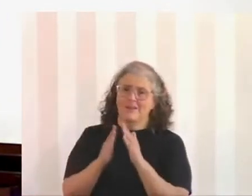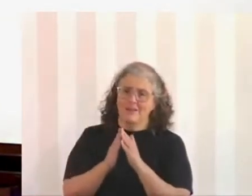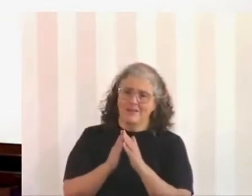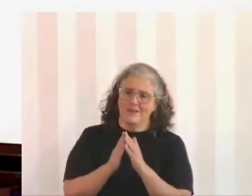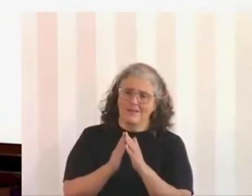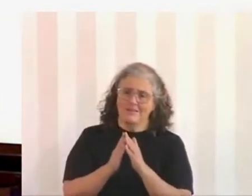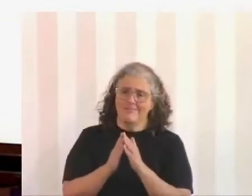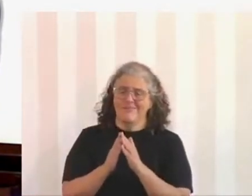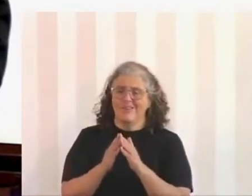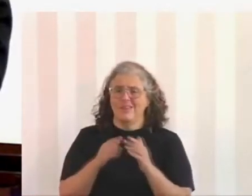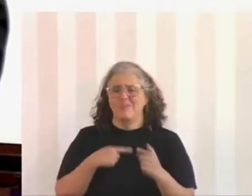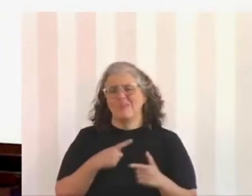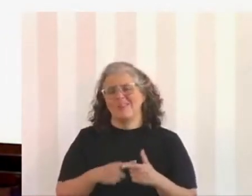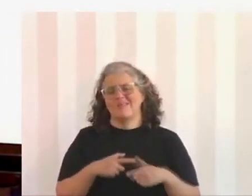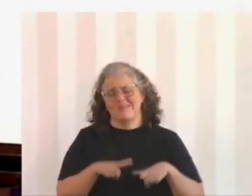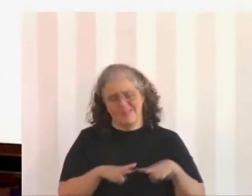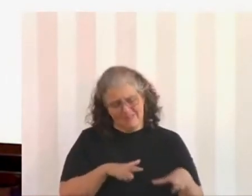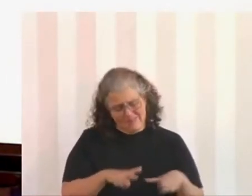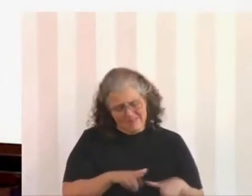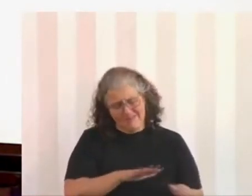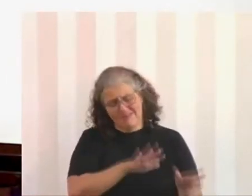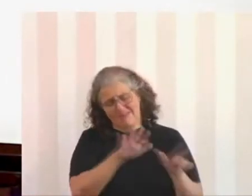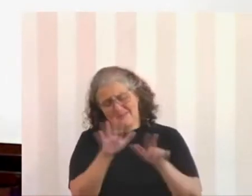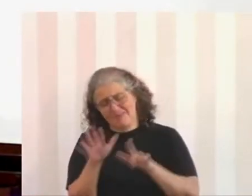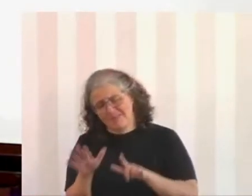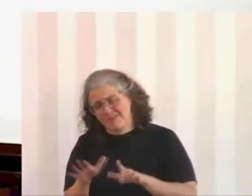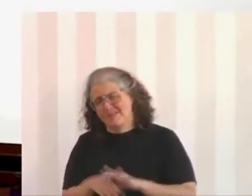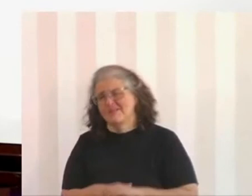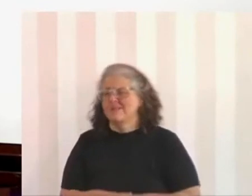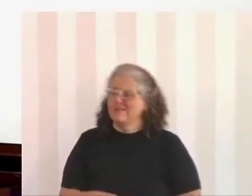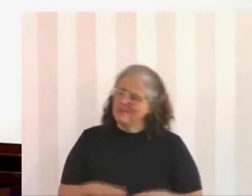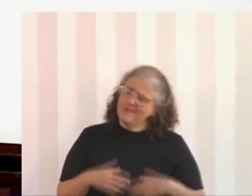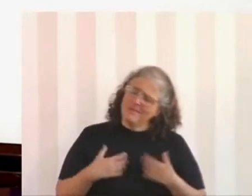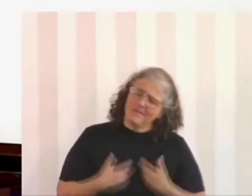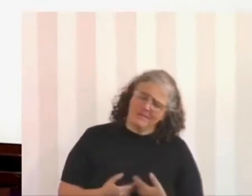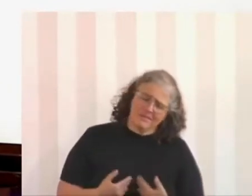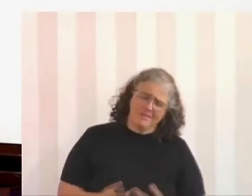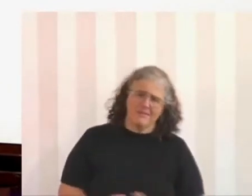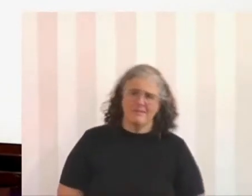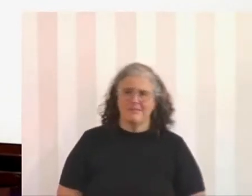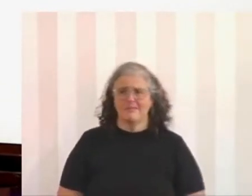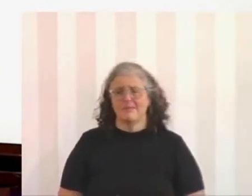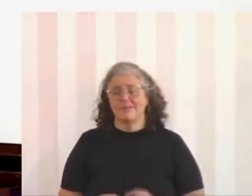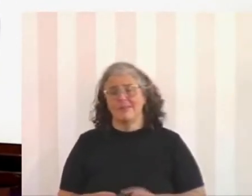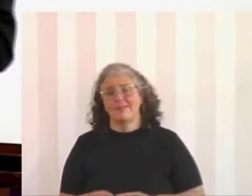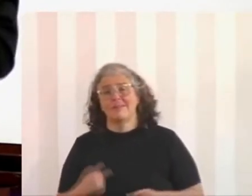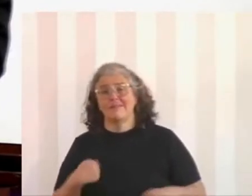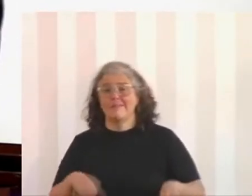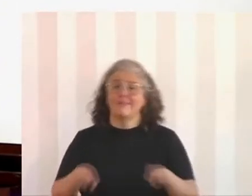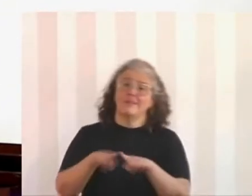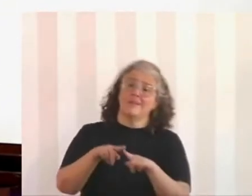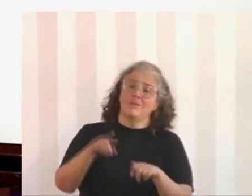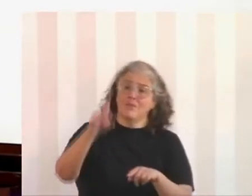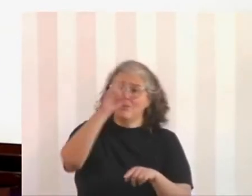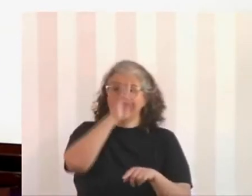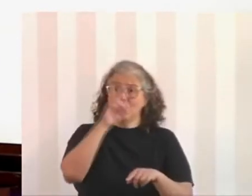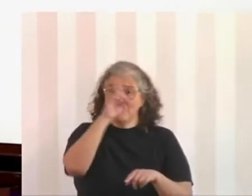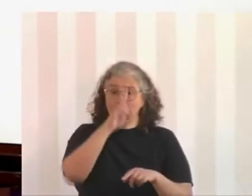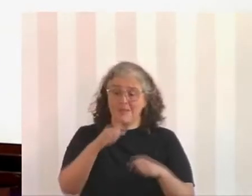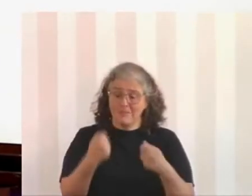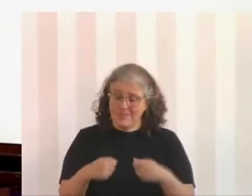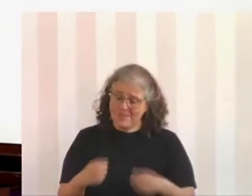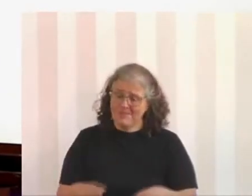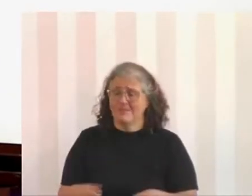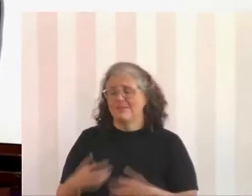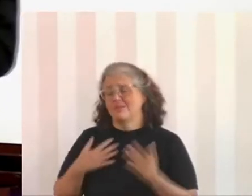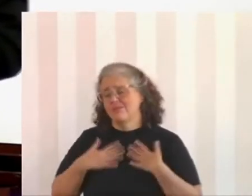é puxada, chega no domingo, é o dia que eu preciso descansar, domingo que eu preciso ficar com a minha